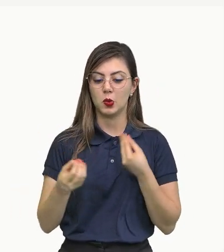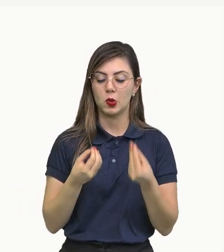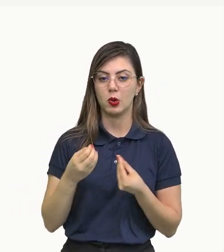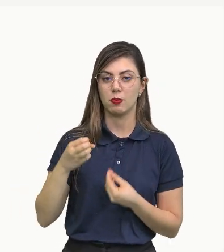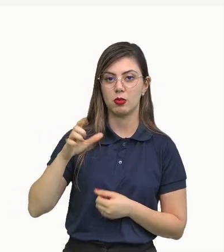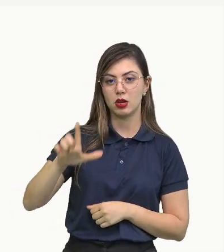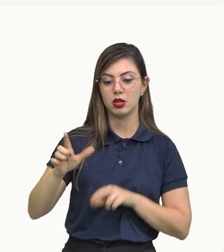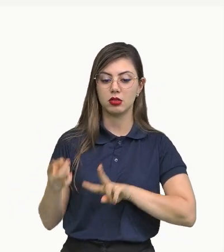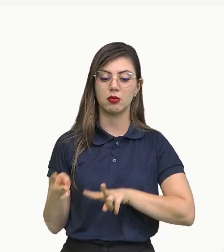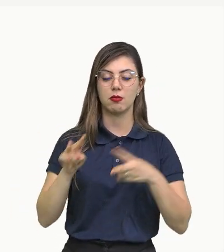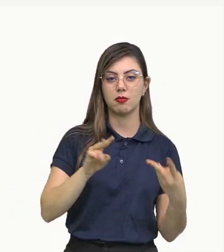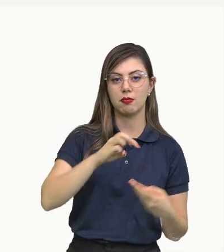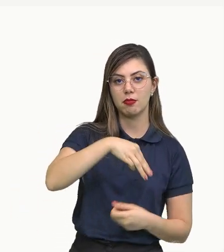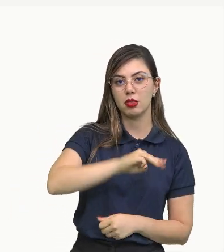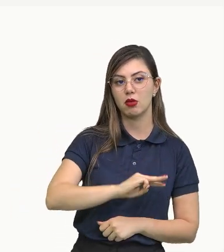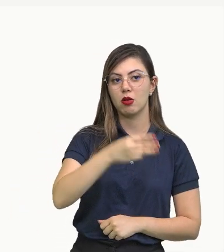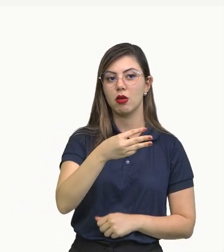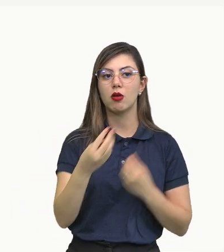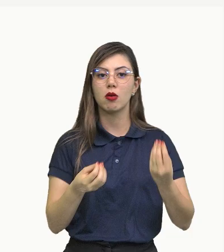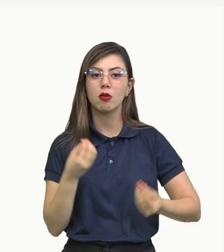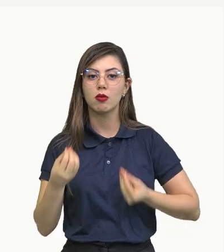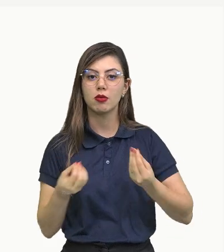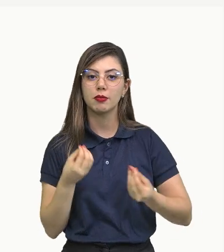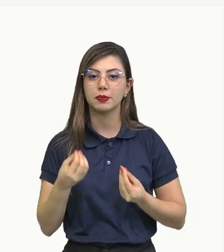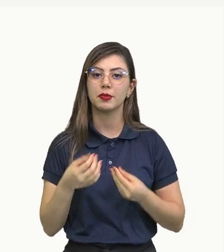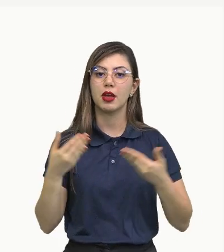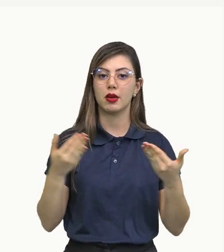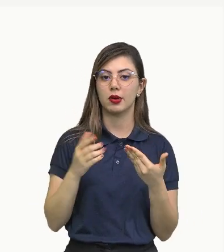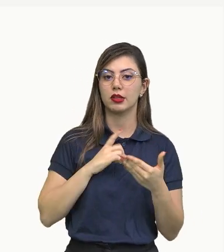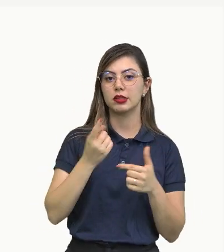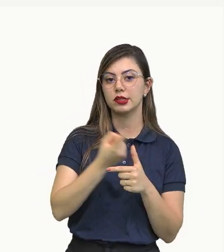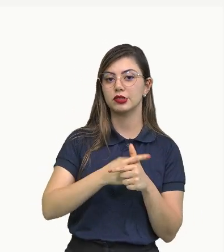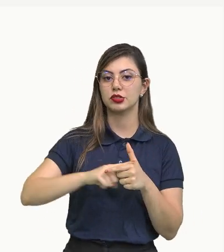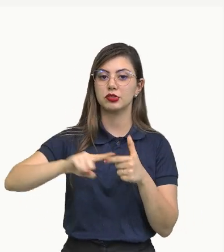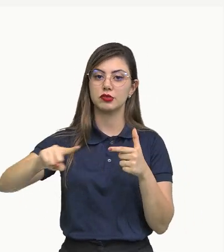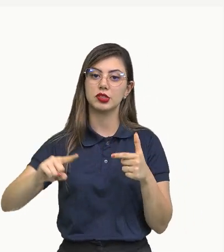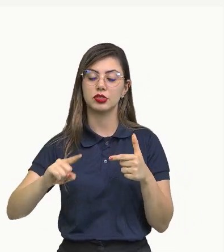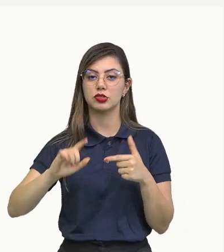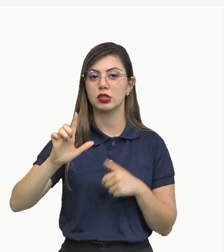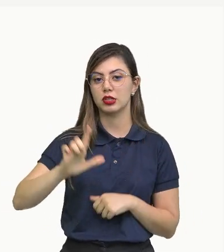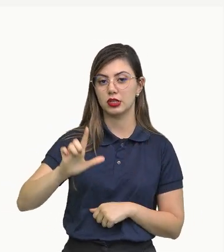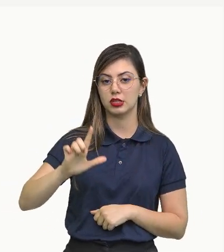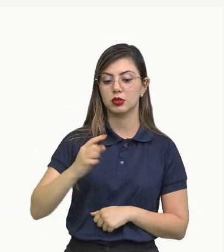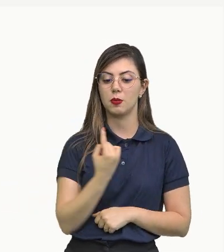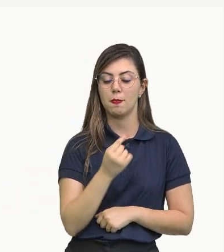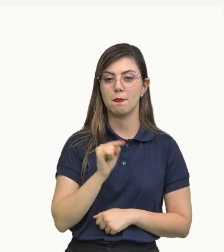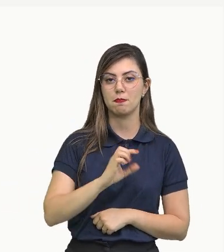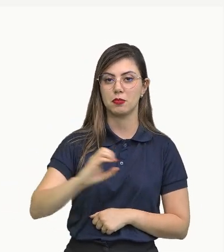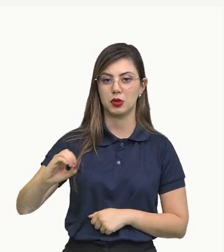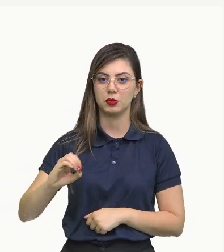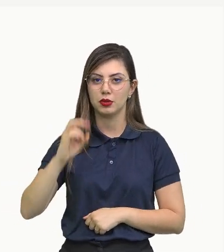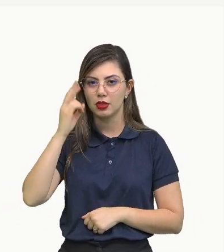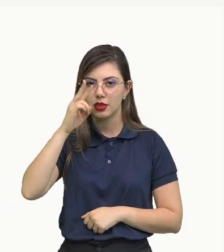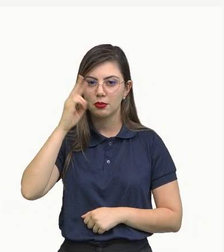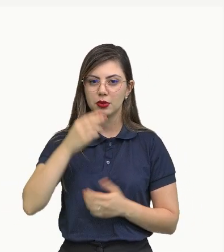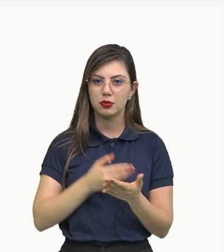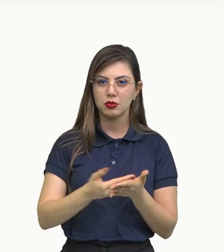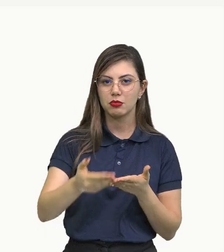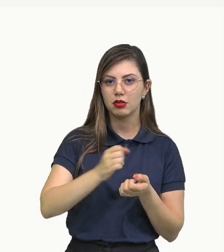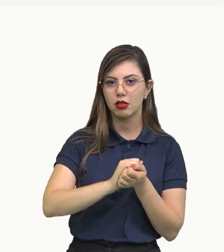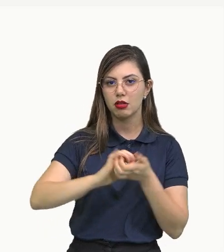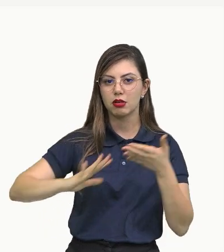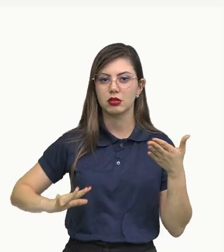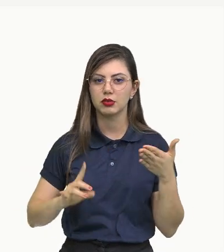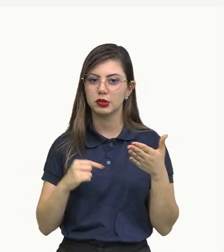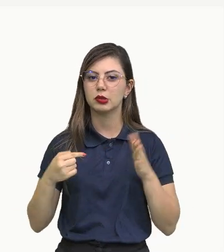metros cúbicos, o que é que nós vamos fazer? Nós vamos dividir a quantidade em litros por 1.000. Lá no início da questão,